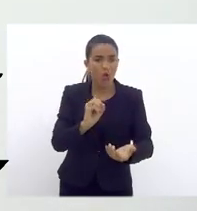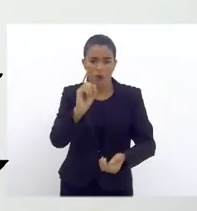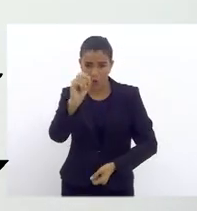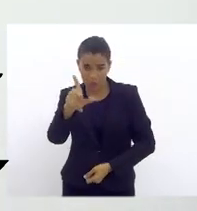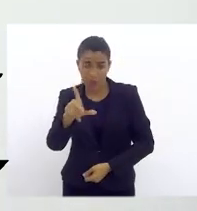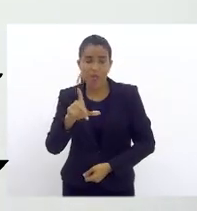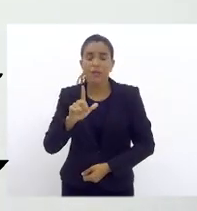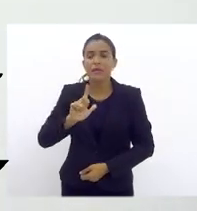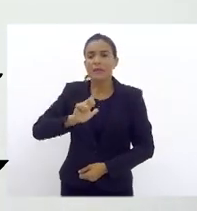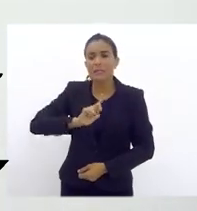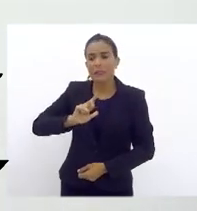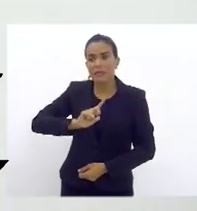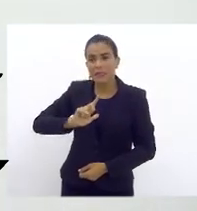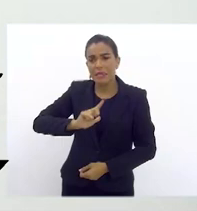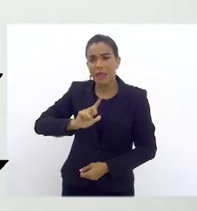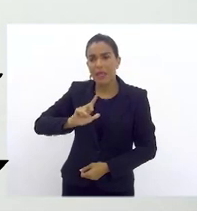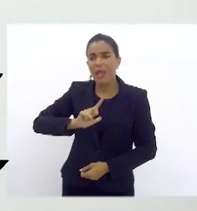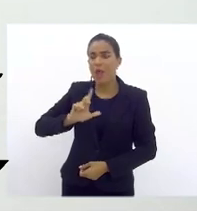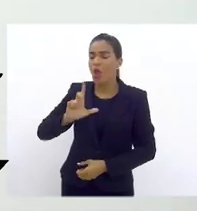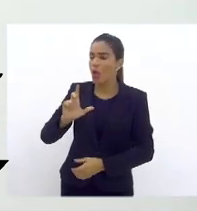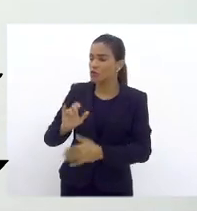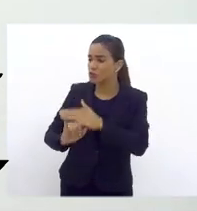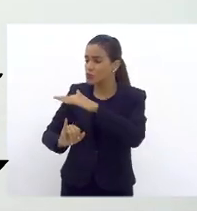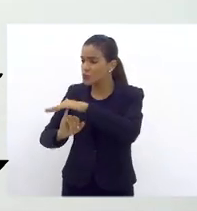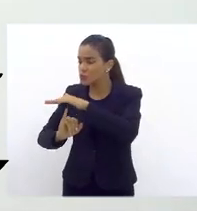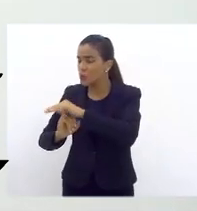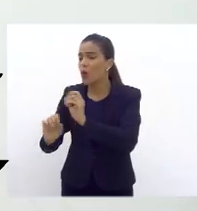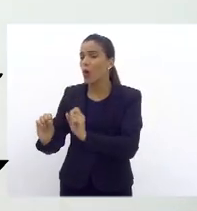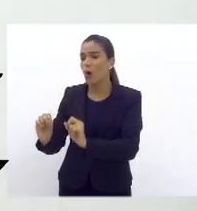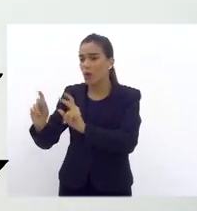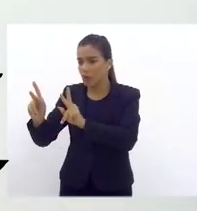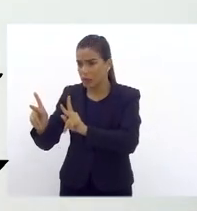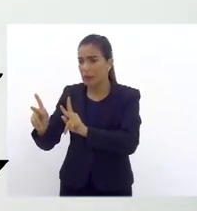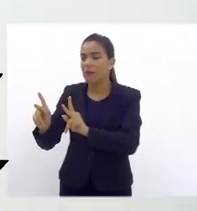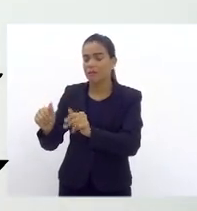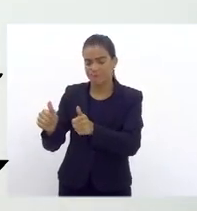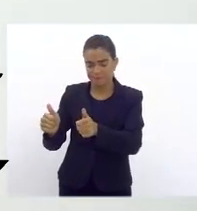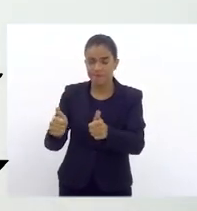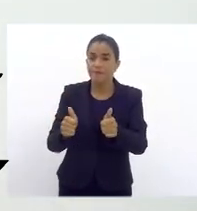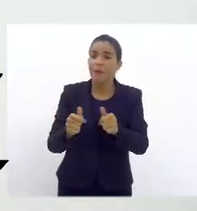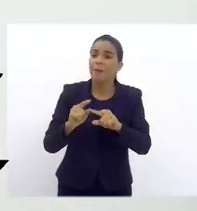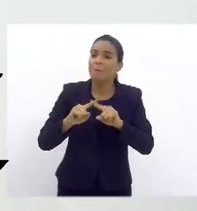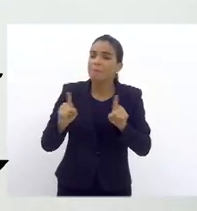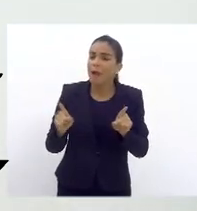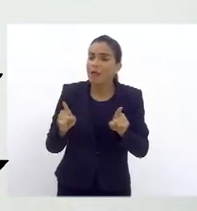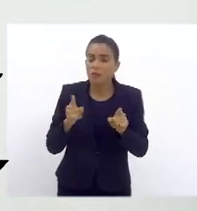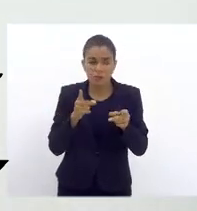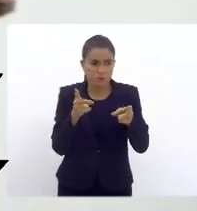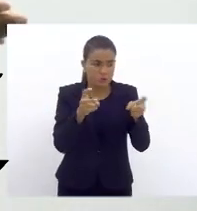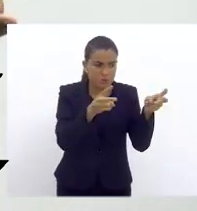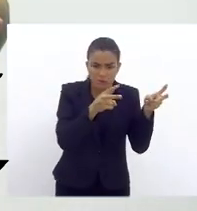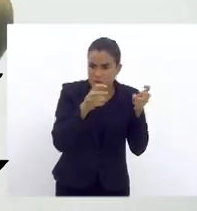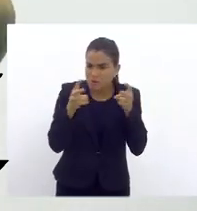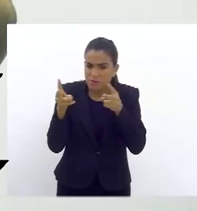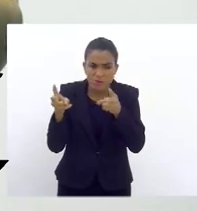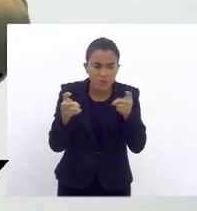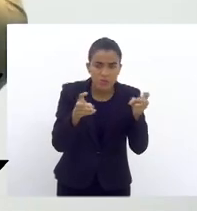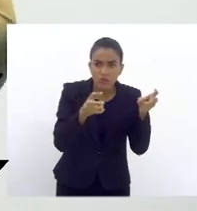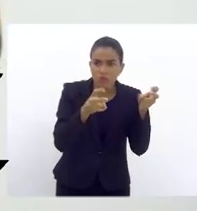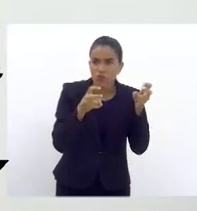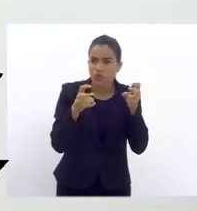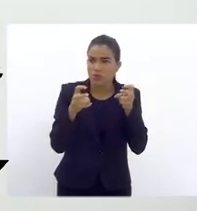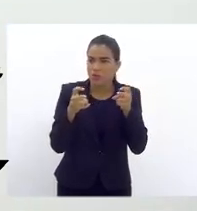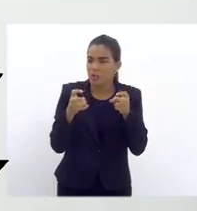temos órgãos estatais que vão dar conta disso mas quando a gente percebe a gente acabou de escutar aqui